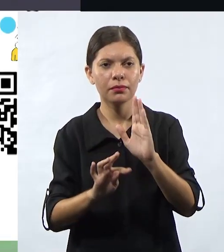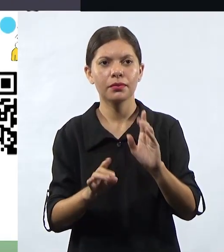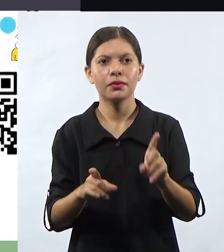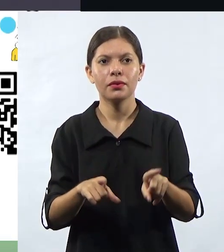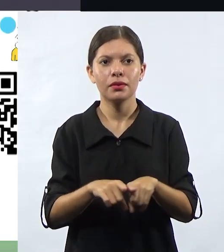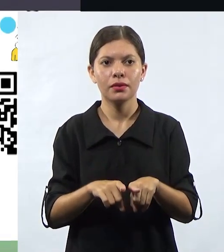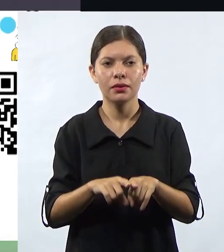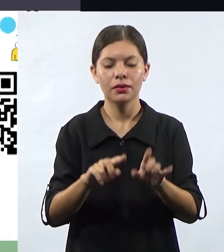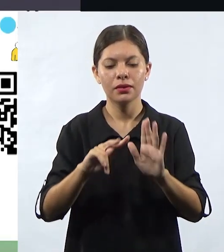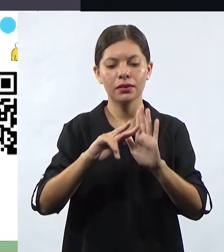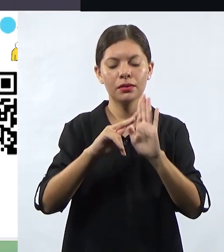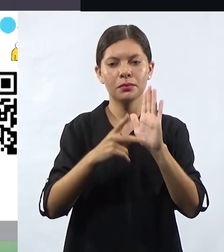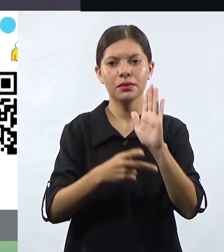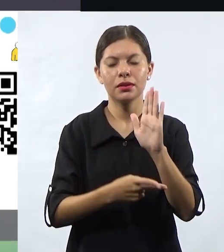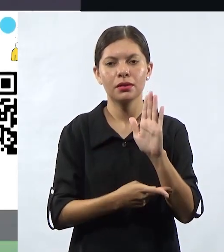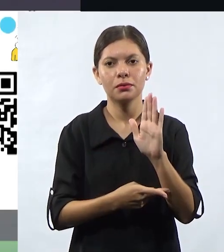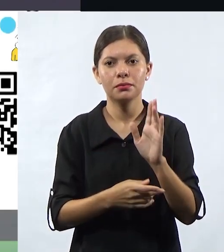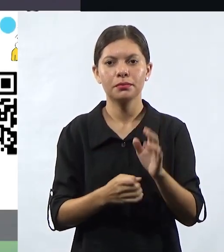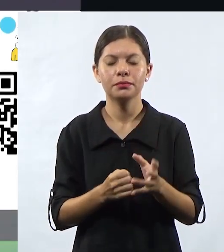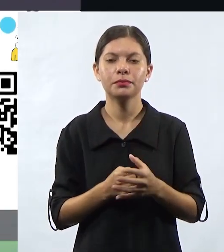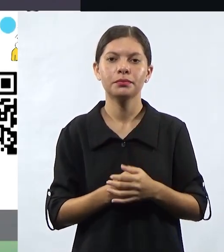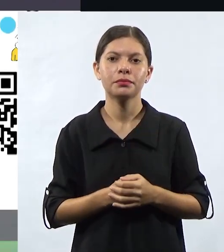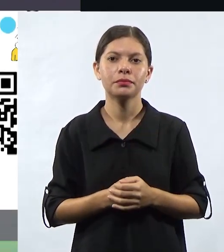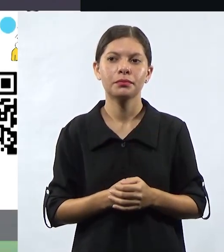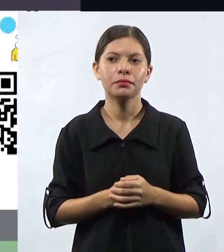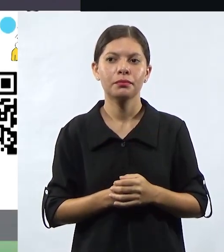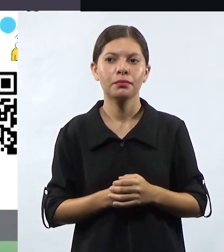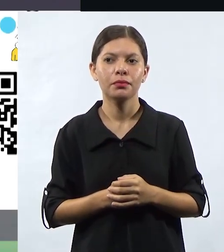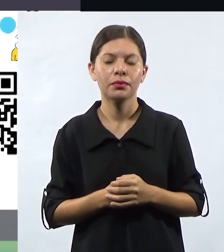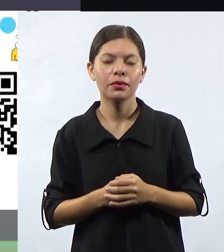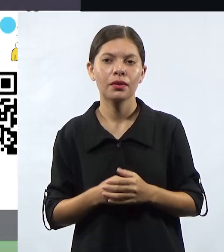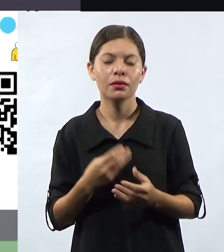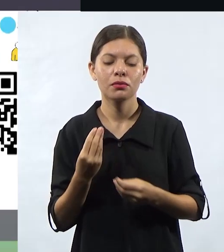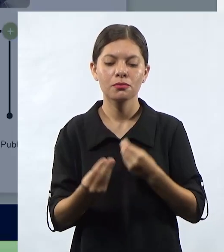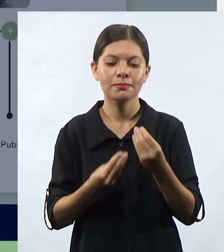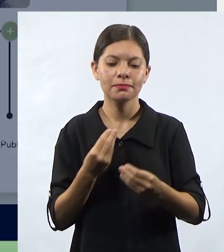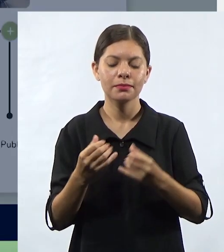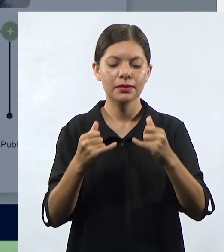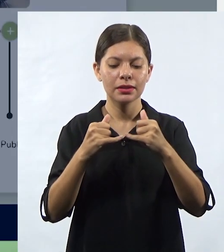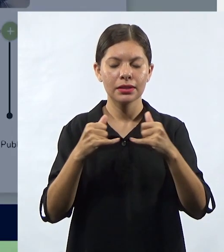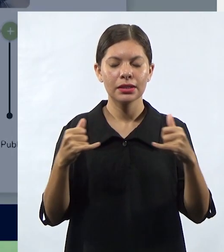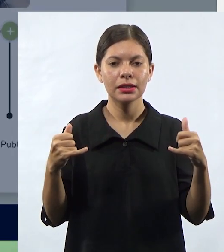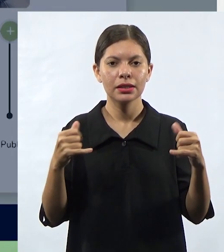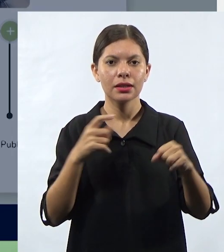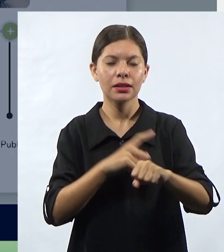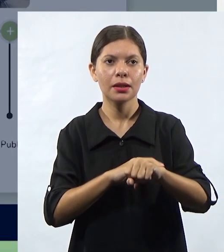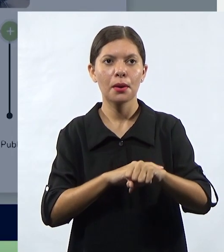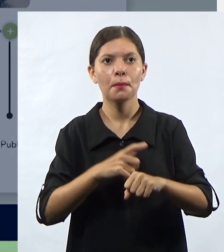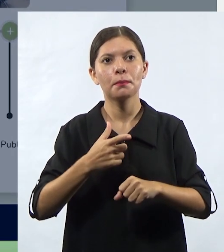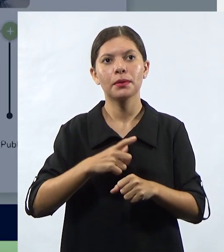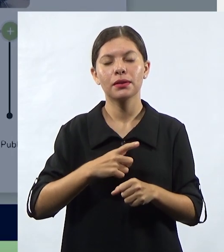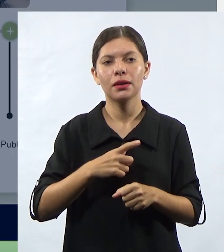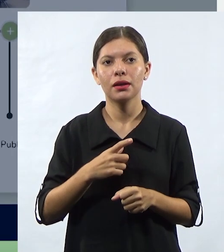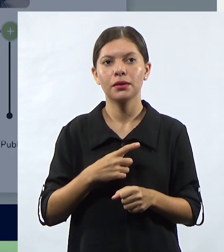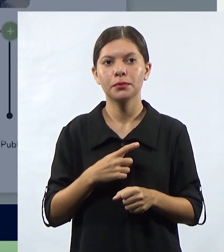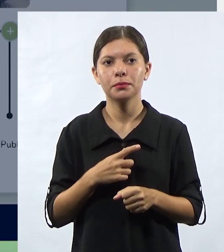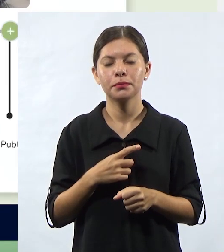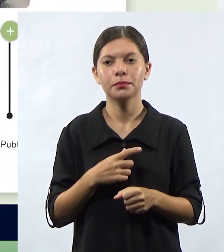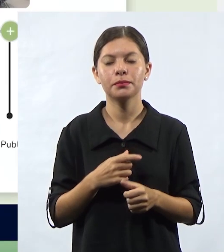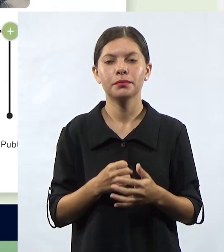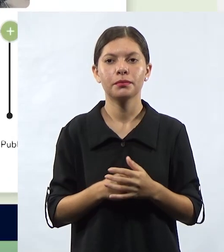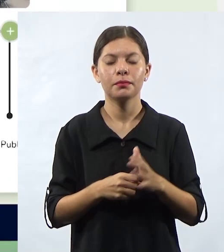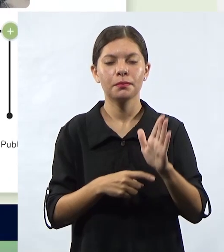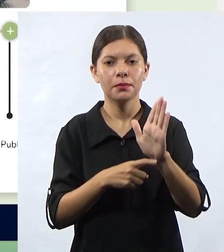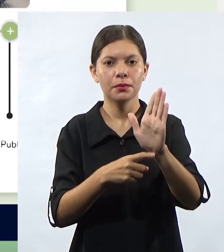e tem o cabeçalho. Então essas são, de modo geral, as formas de linhas do tempo que a gente tem e